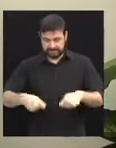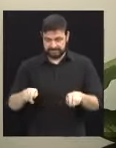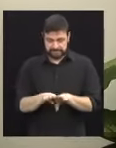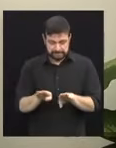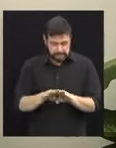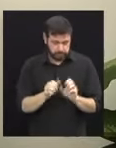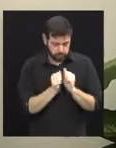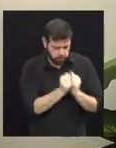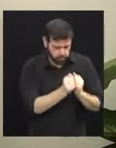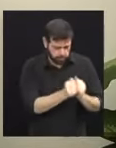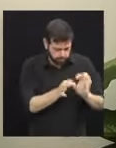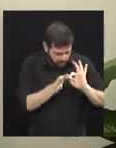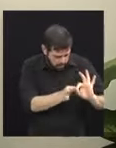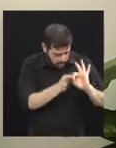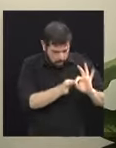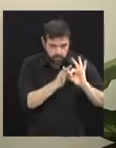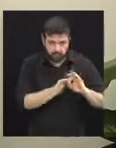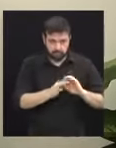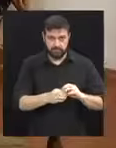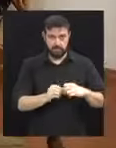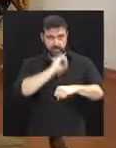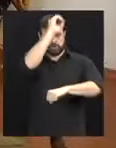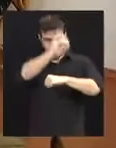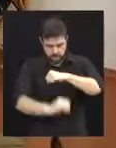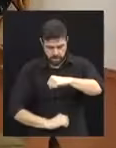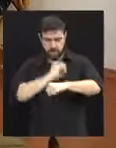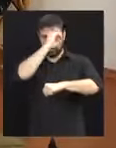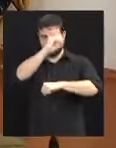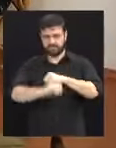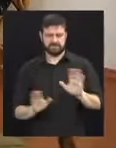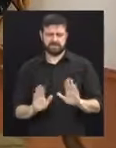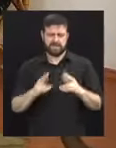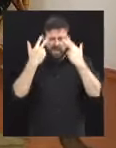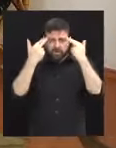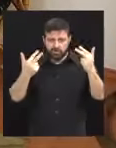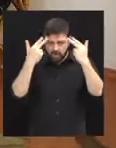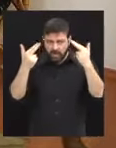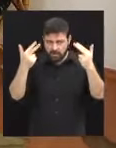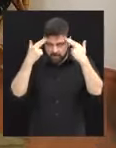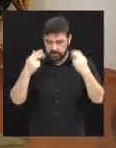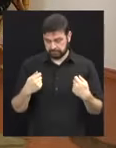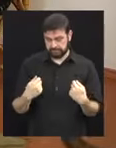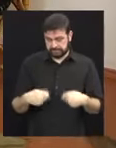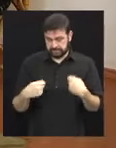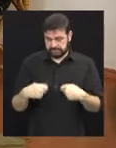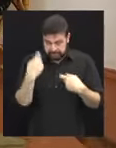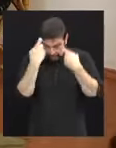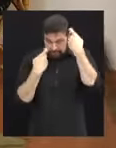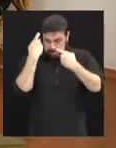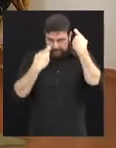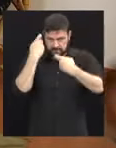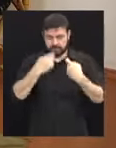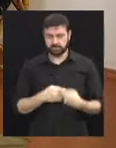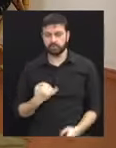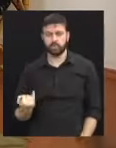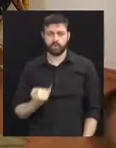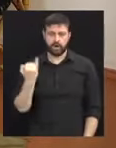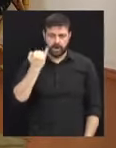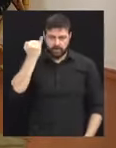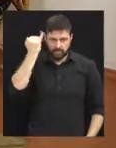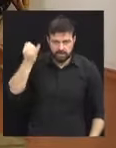precisa ter uma pessoa ali 24 horas com ele. Isso é uma coisa normal, né? Não precisa... E o importante é que você dê